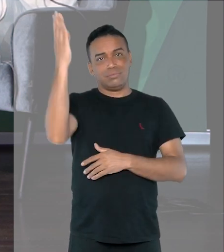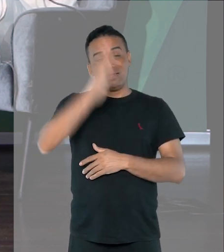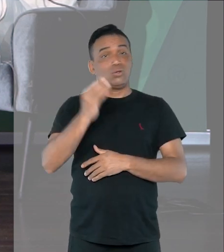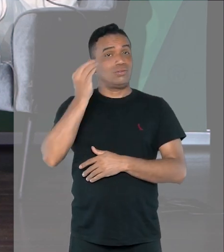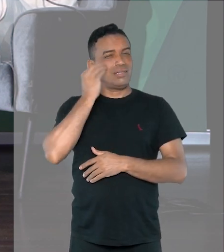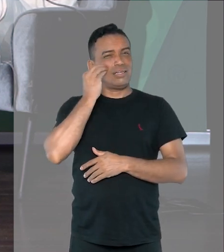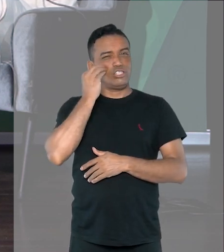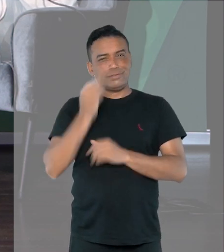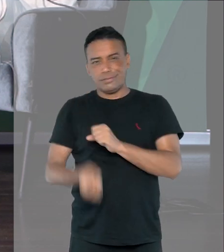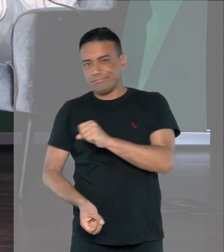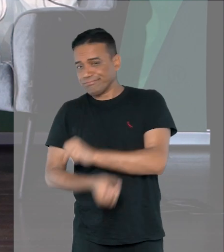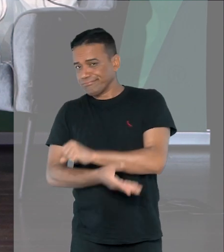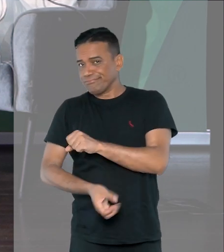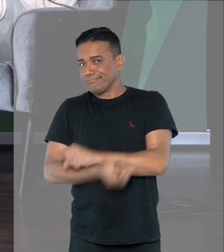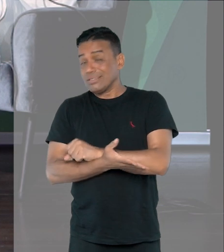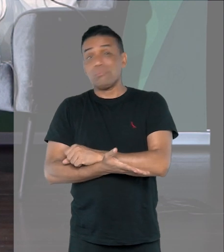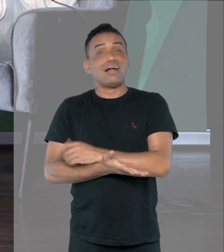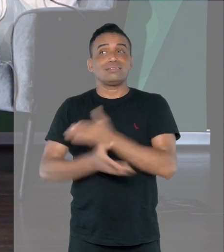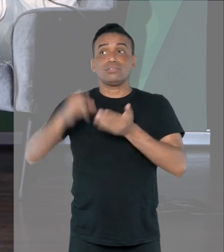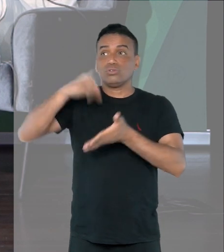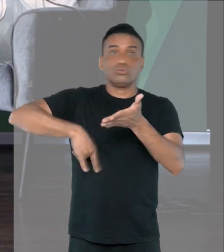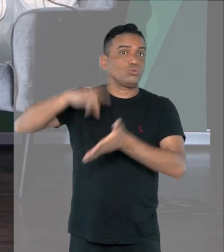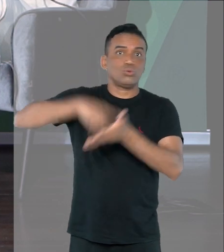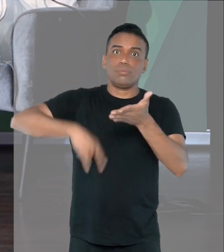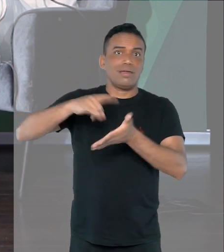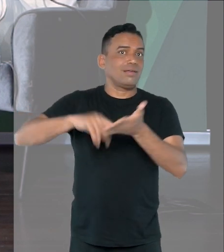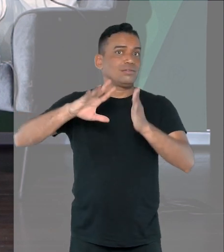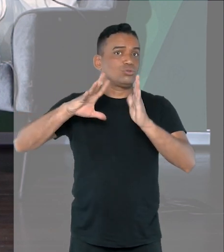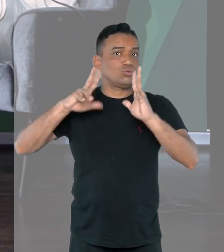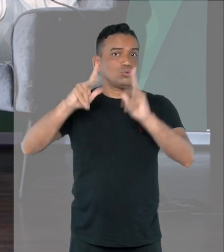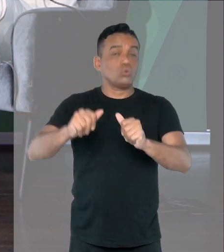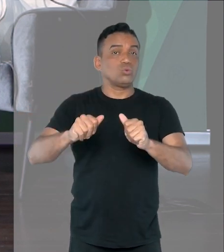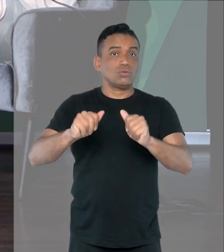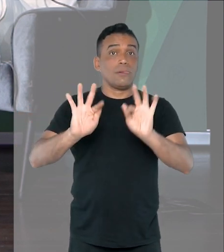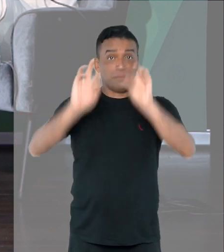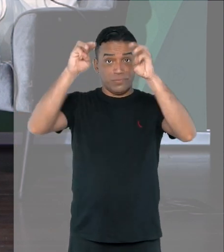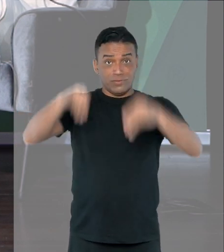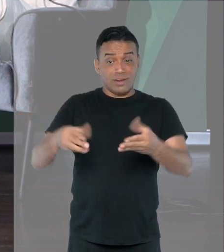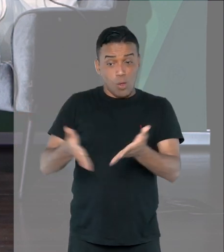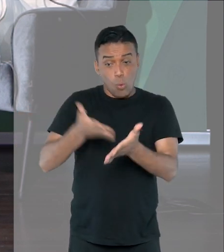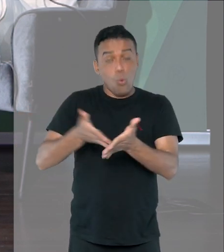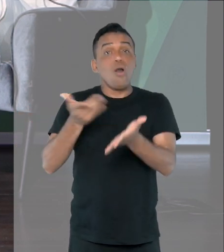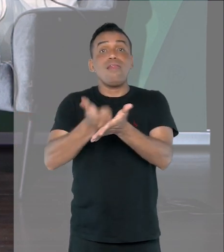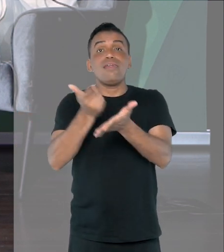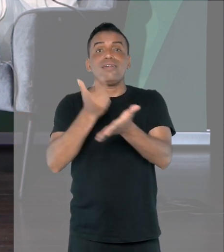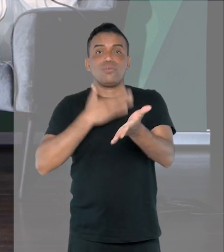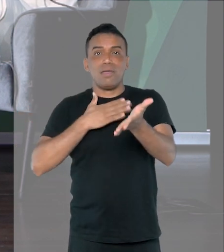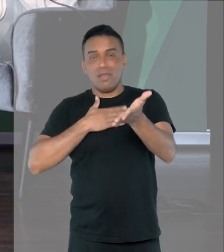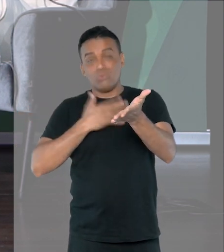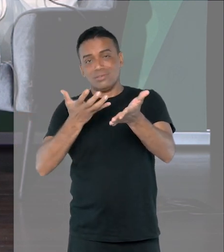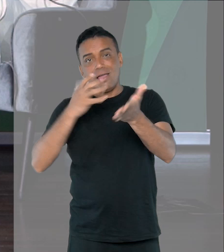de conspiração. Eu mostro tudo isso com documentos todos que estão citados ao final do livro, para quem quiser